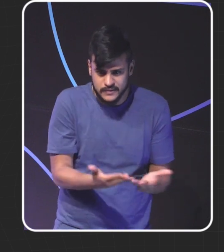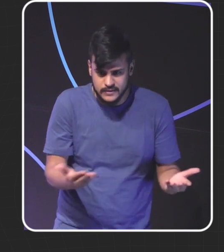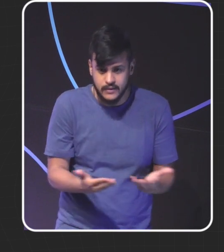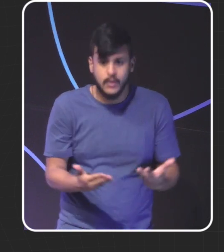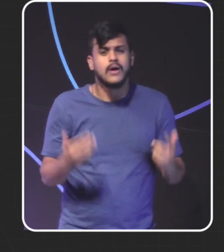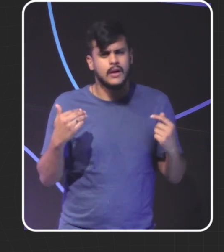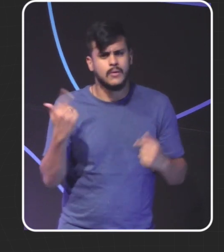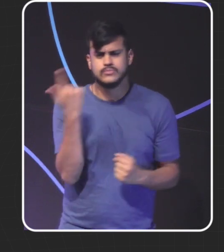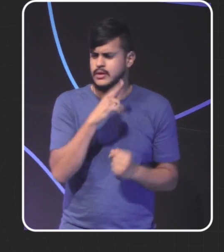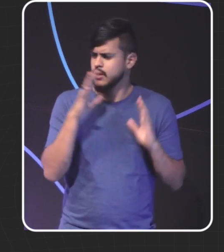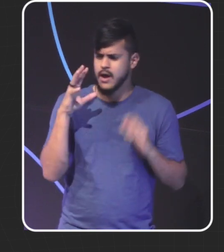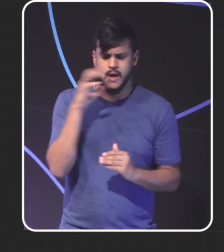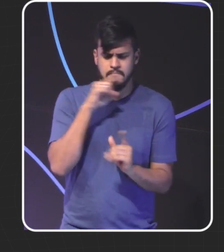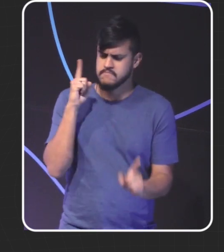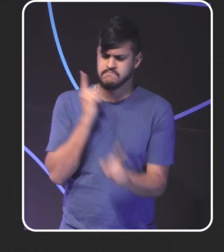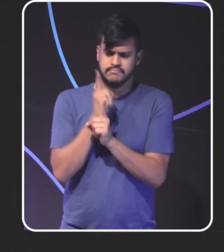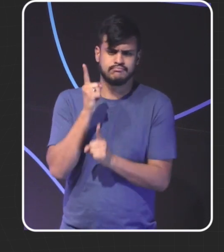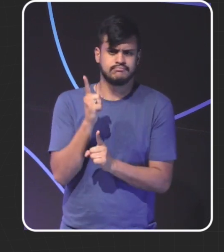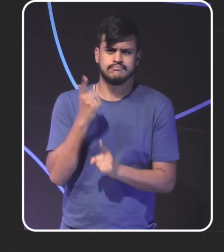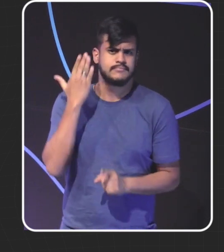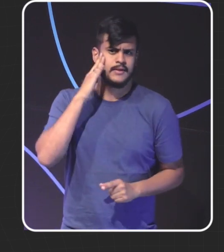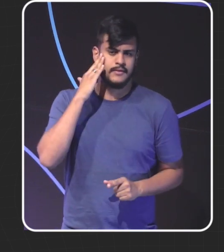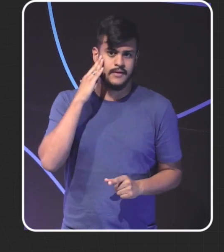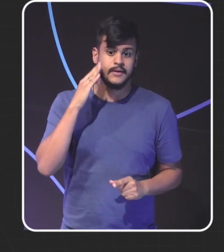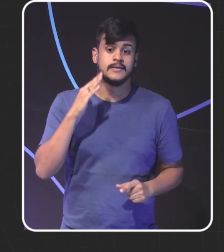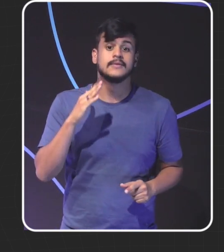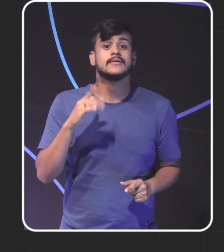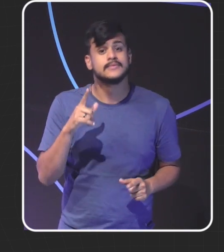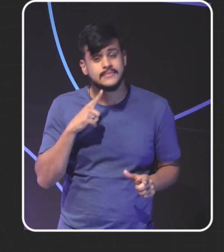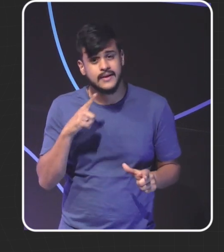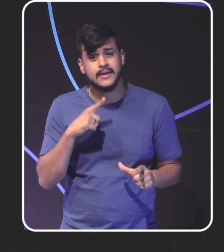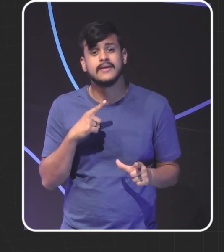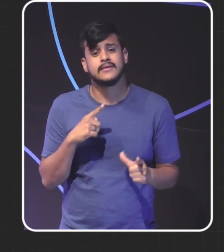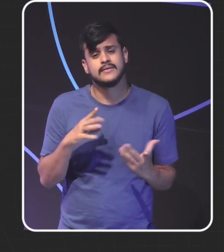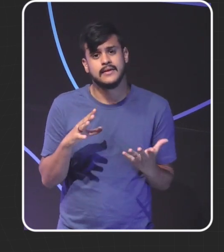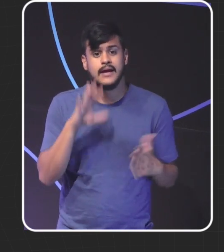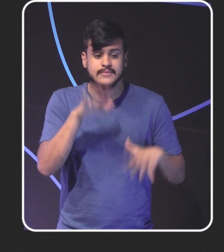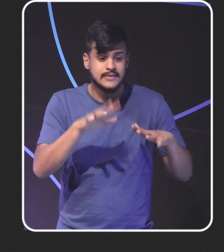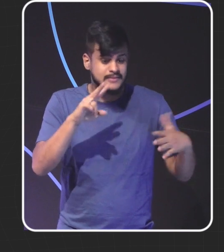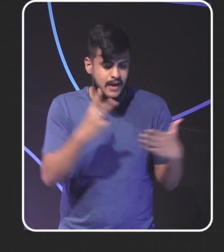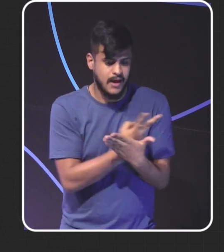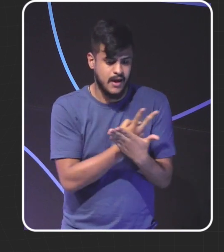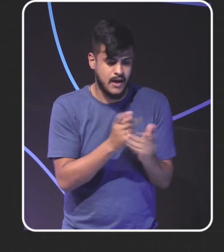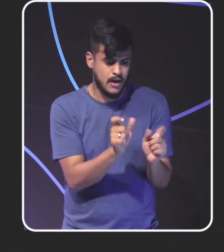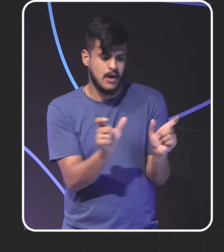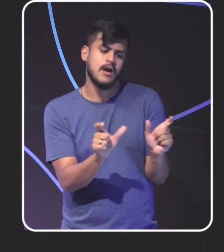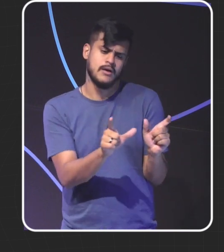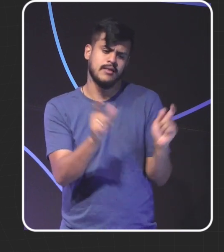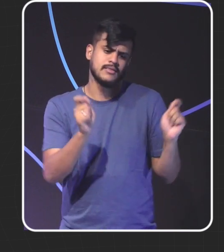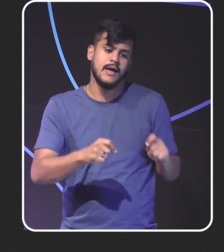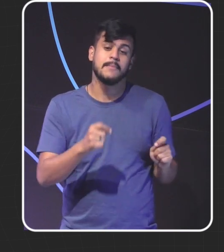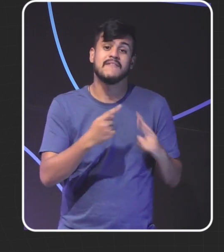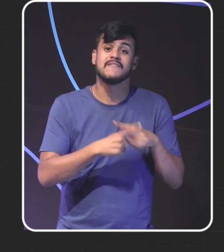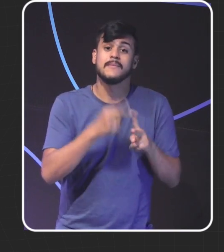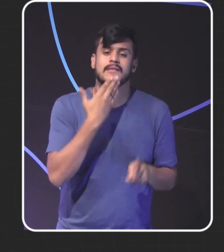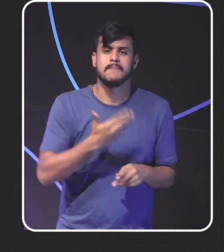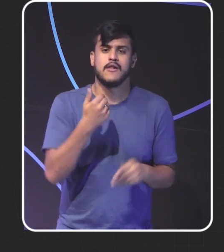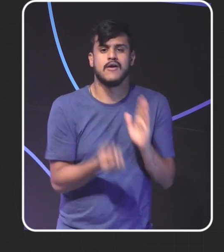desambiguam muito bem, assim, dificilmente elas erram. E nesse processo aí a gente consegue criar ferramentas melhores, né?